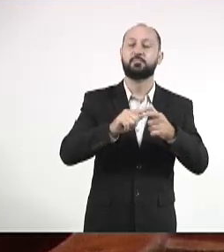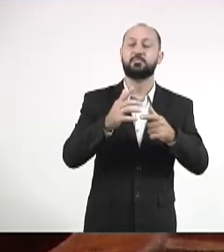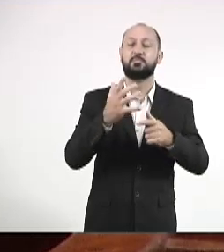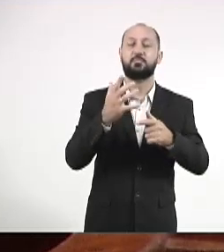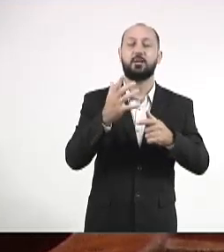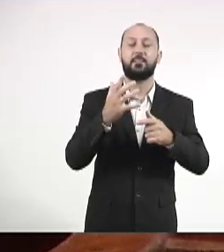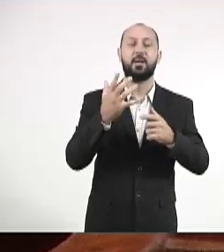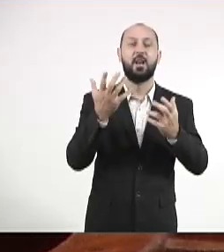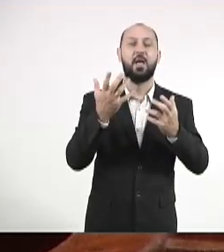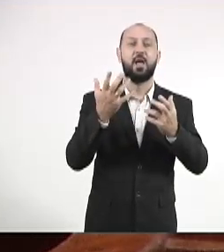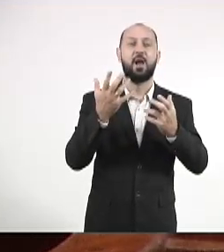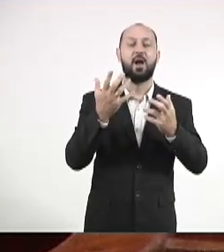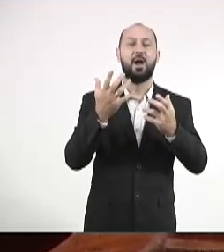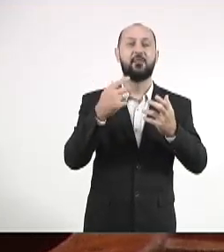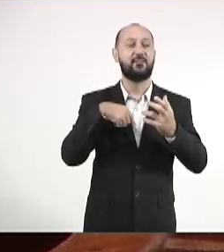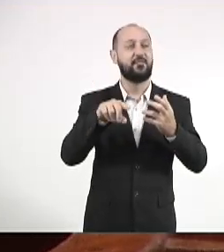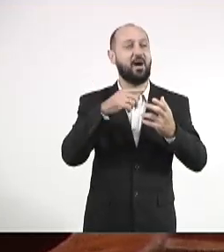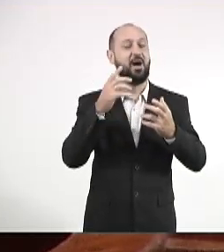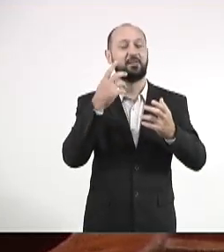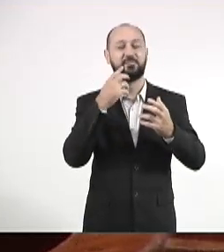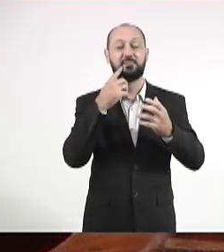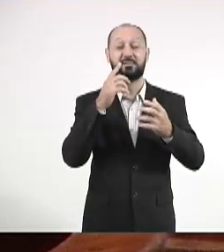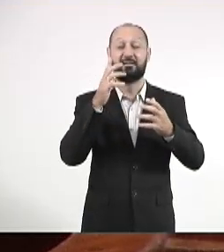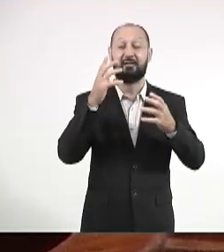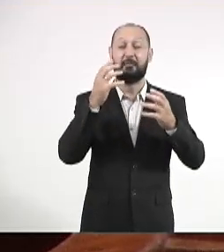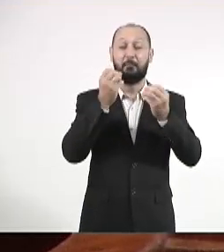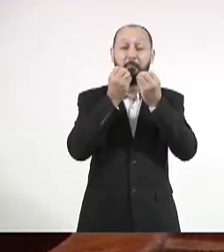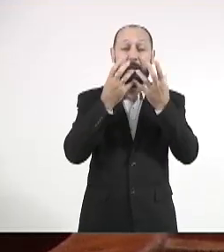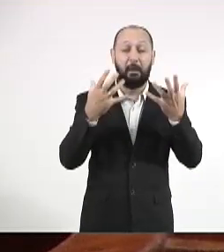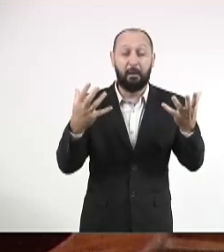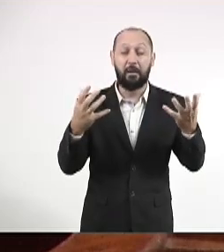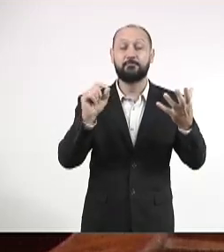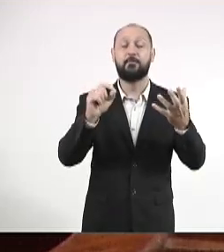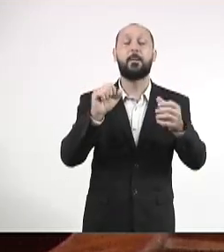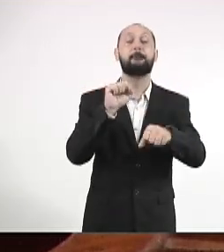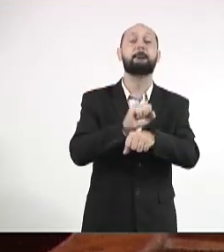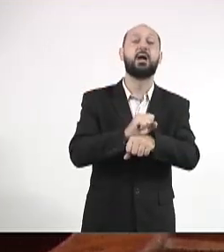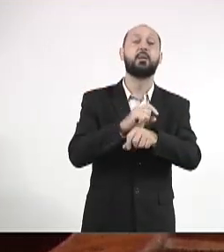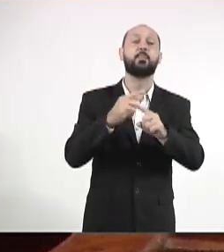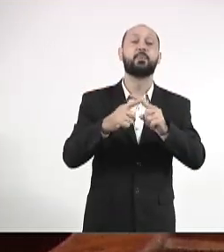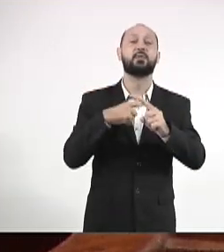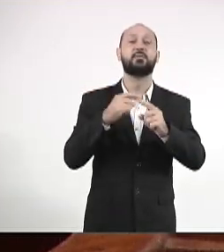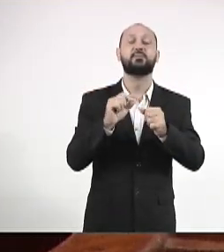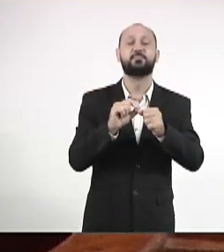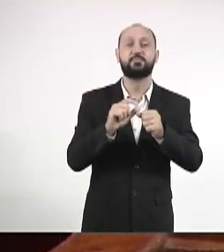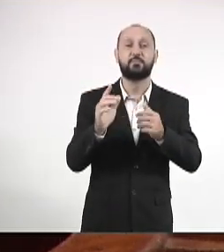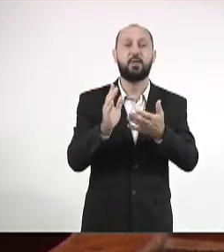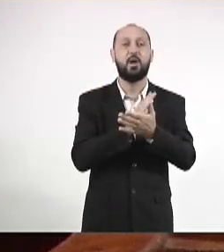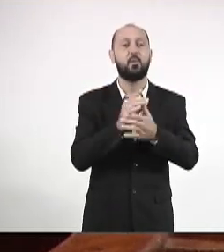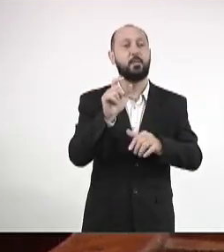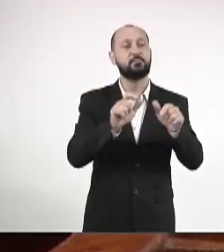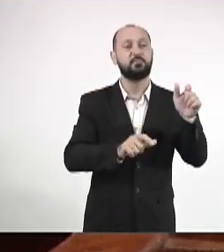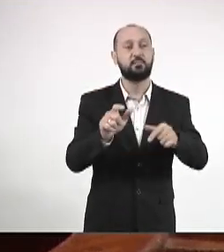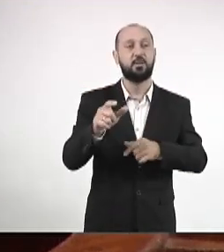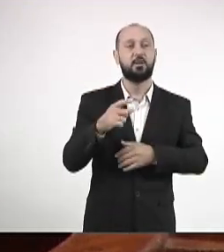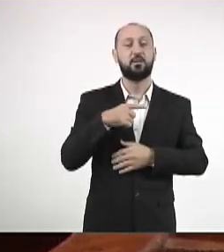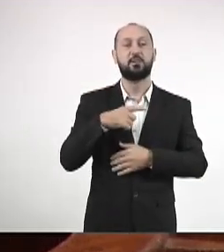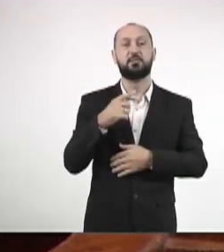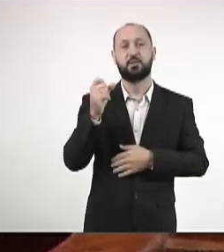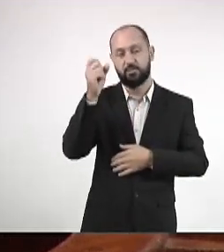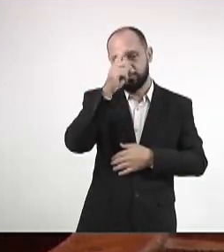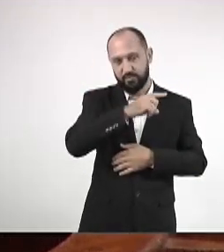às vezes a gente deixa de falar porque ele é bastante polêmico e algumas pessoas têm um pouco